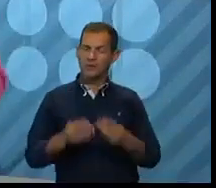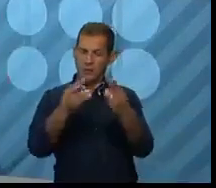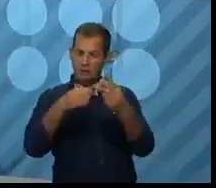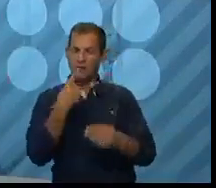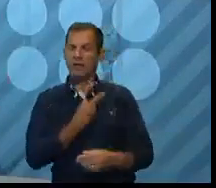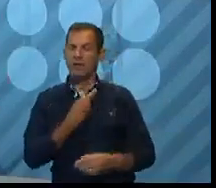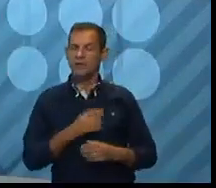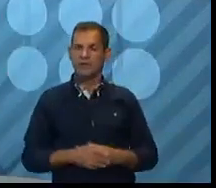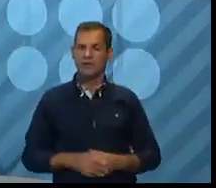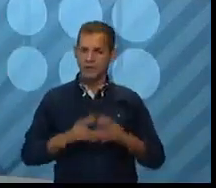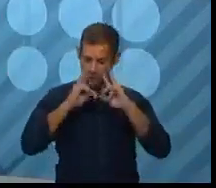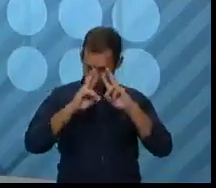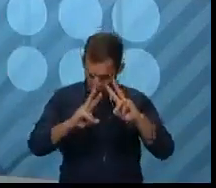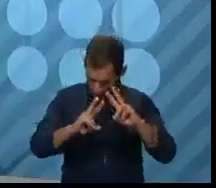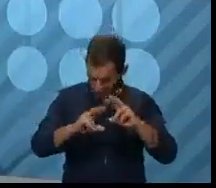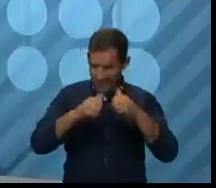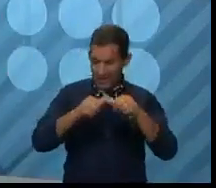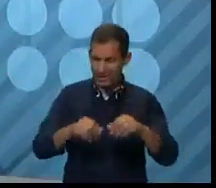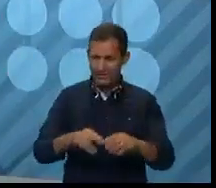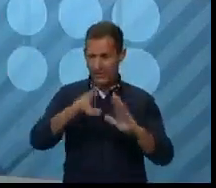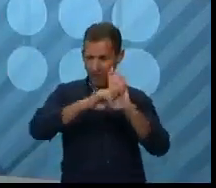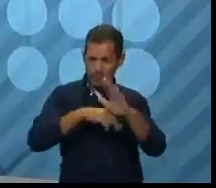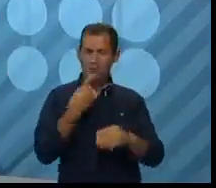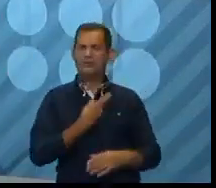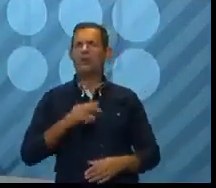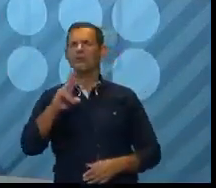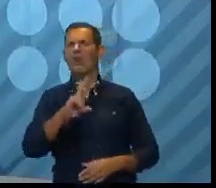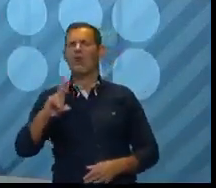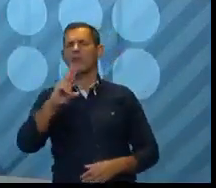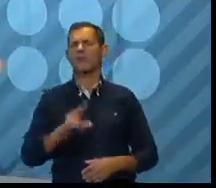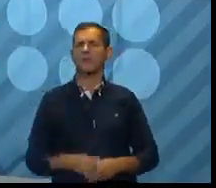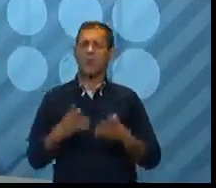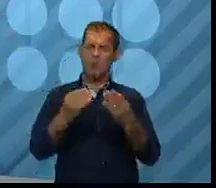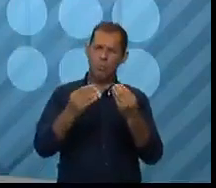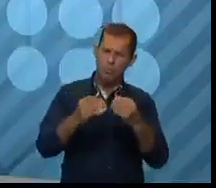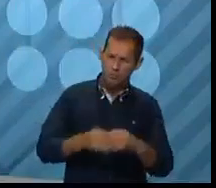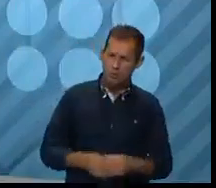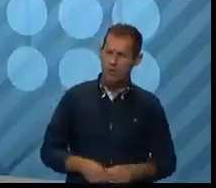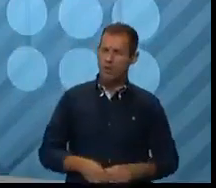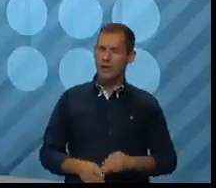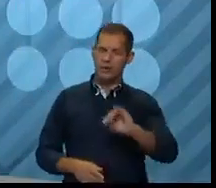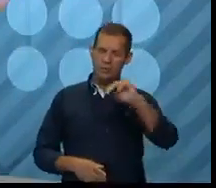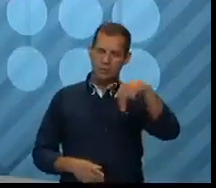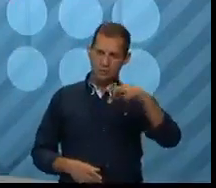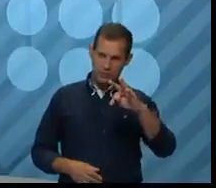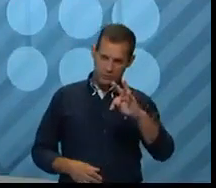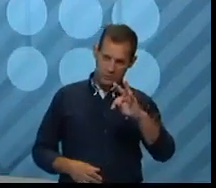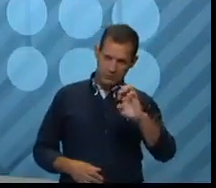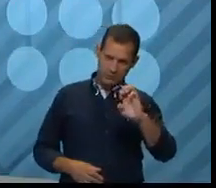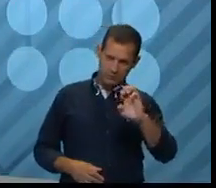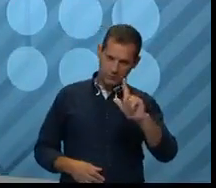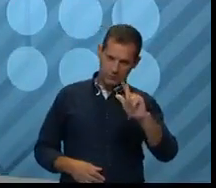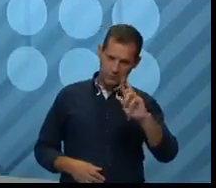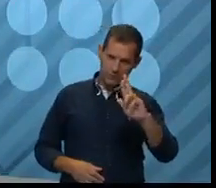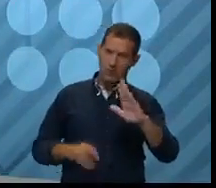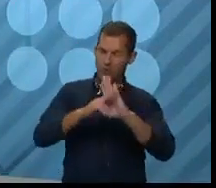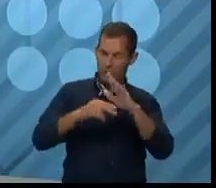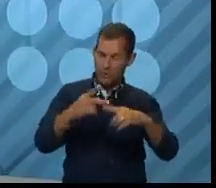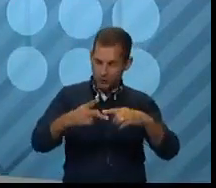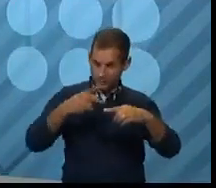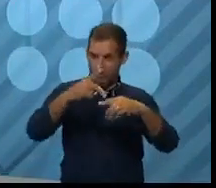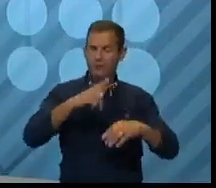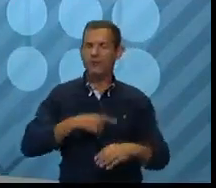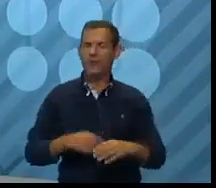igualdade que nós acabamos de ver. Então, essa é uma regra que nós vamos utilizar muito para a integral. É a regra da potência. E quando a gente tem